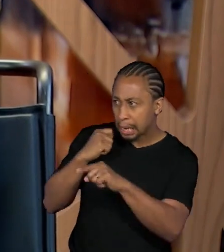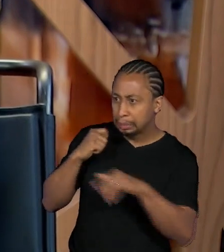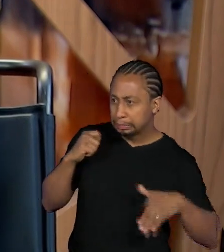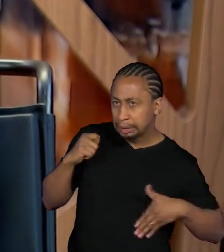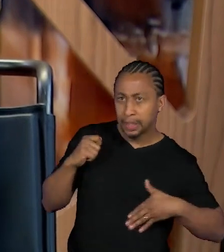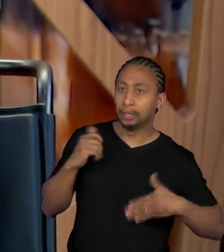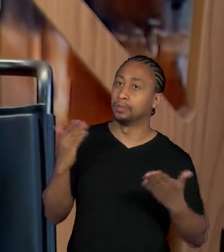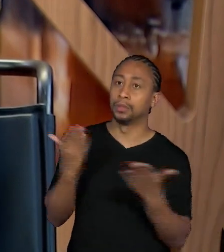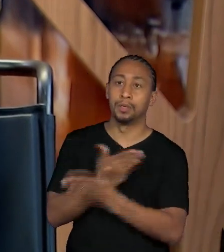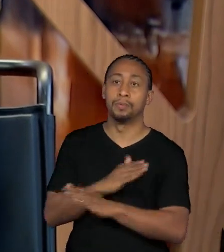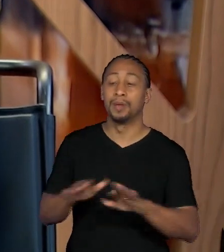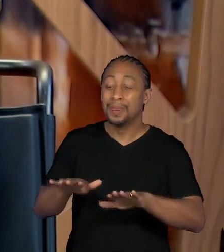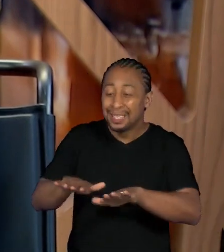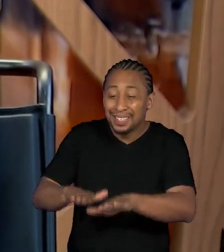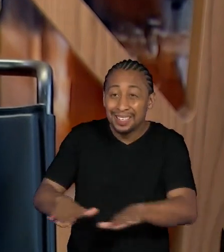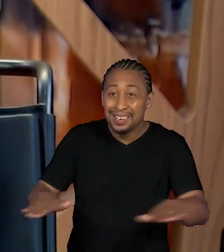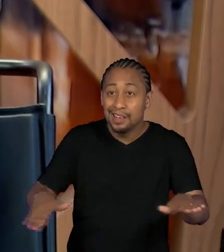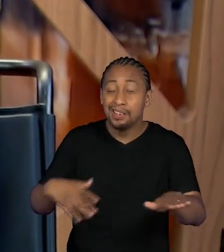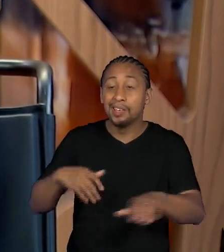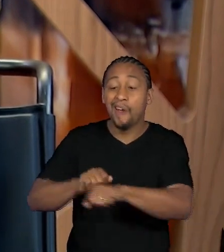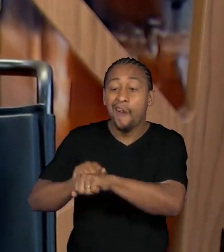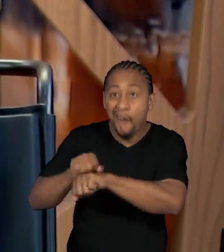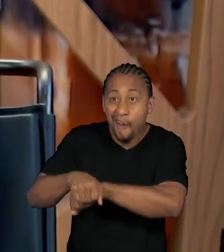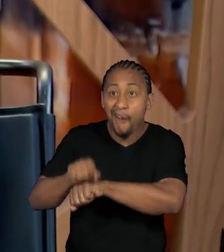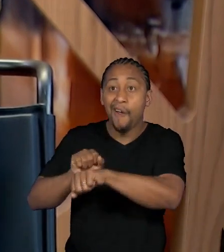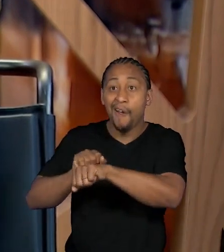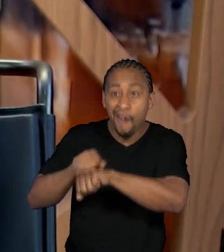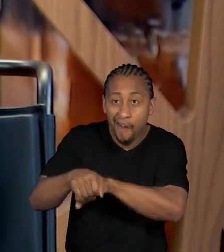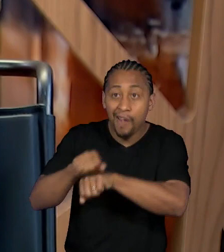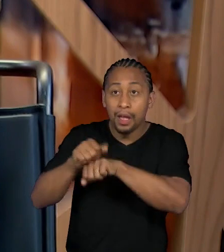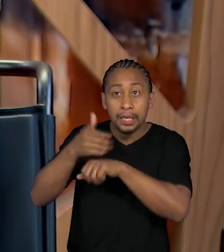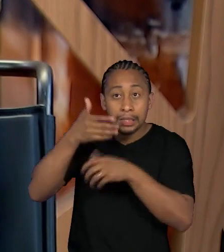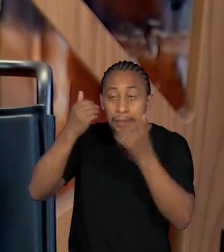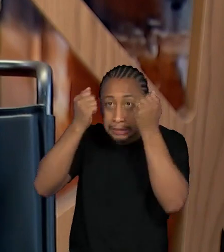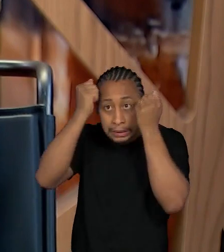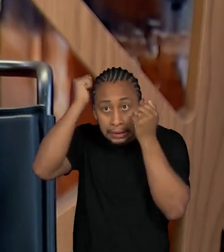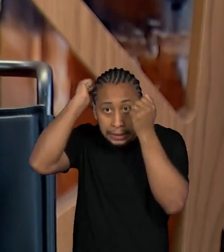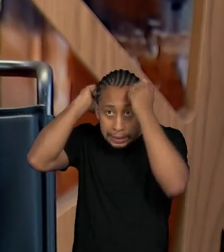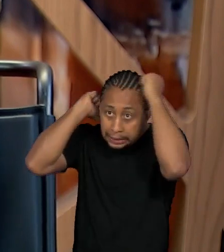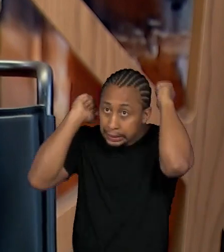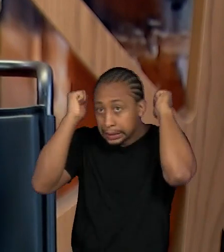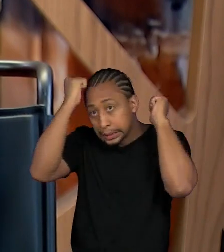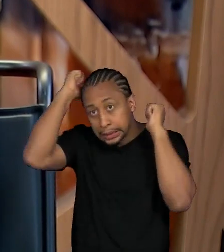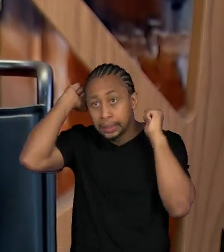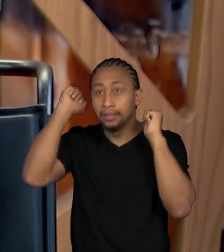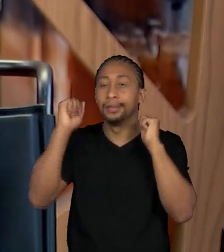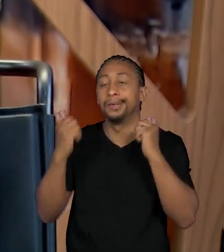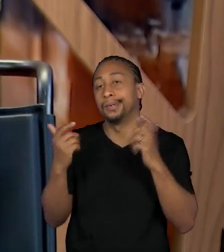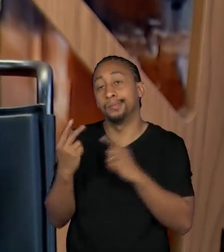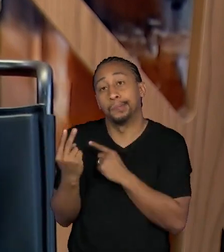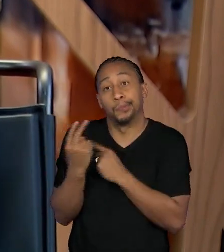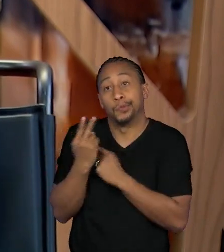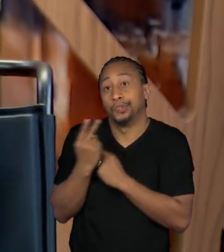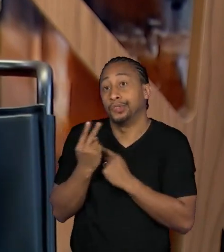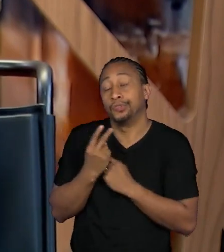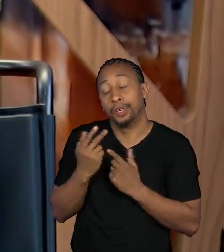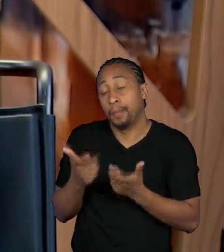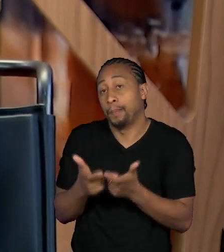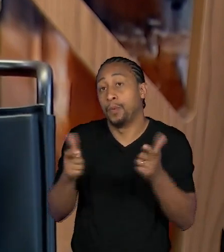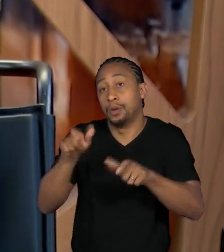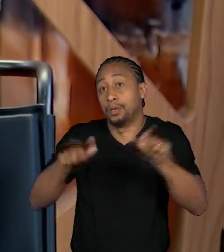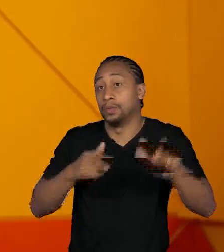sempre, desde criança, raspando a cabeça, era uma forma de proteção. Também ainda é para muitos homens,